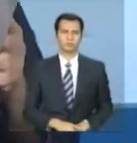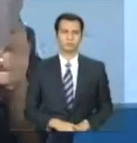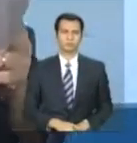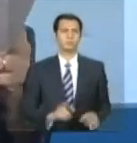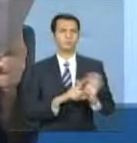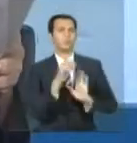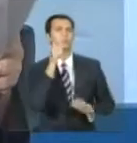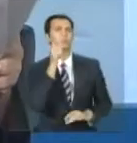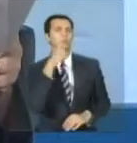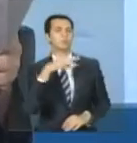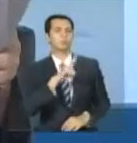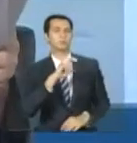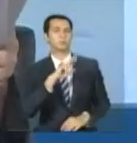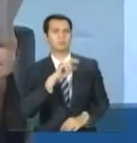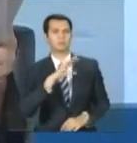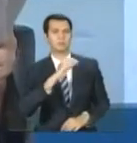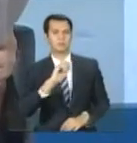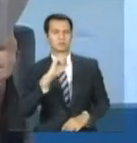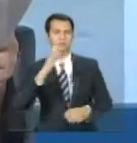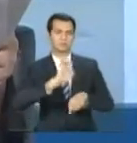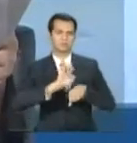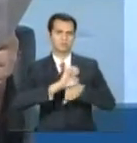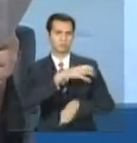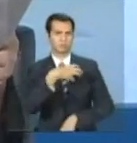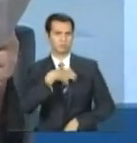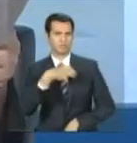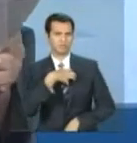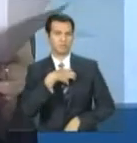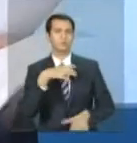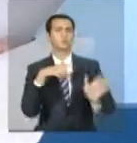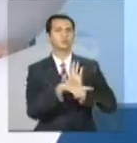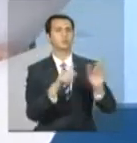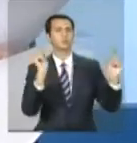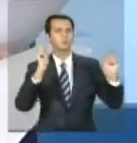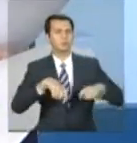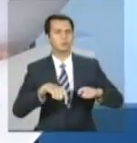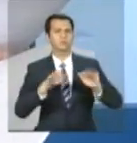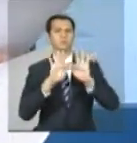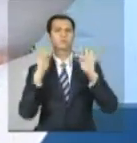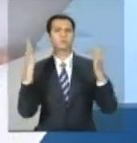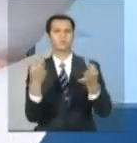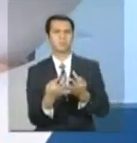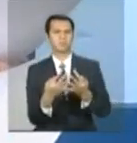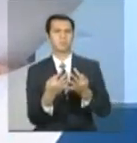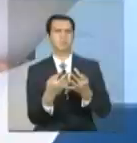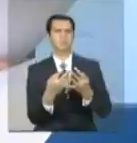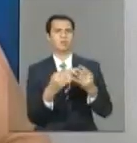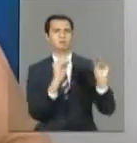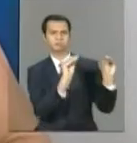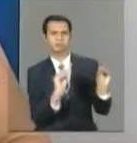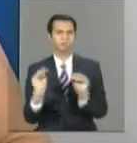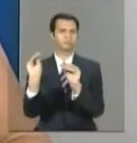há previsão para o retorno da funcionalidade de transferência de pessoa-família na versão